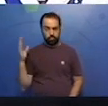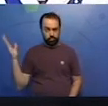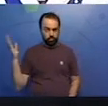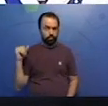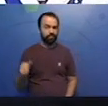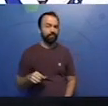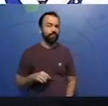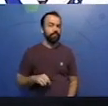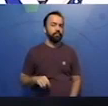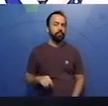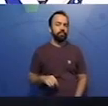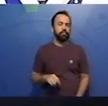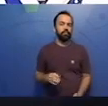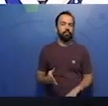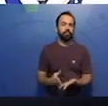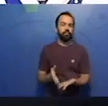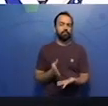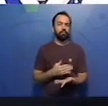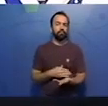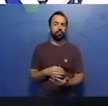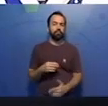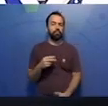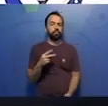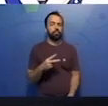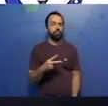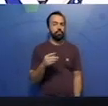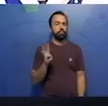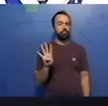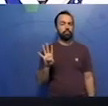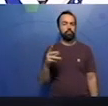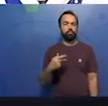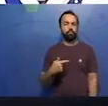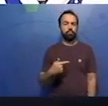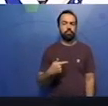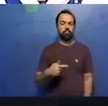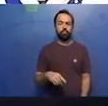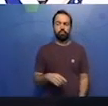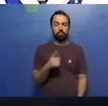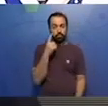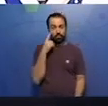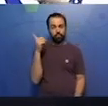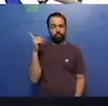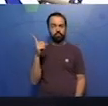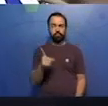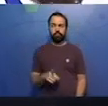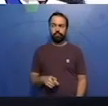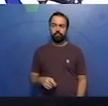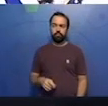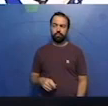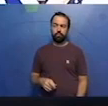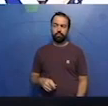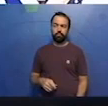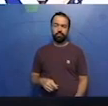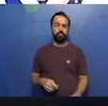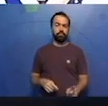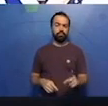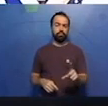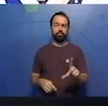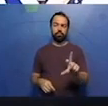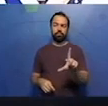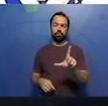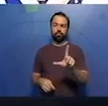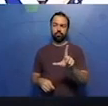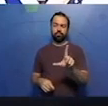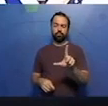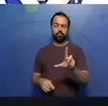lá. A página 247 ainda, vamos observar essa imagem. Olha lá. Eu tenho os